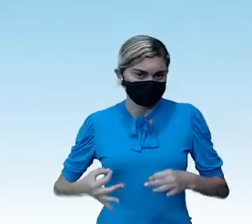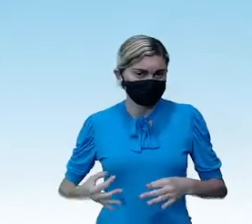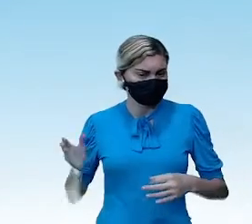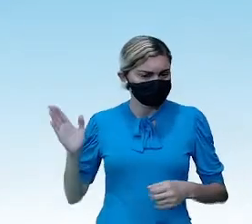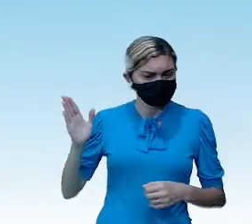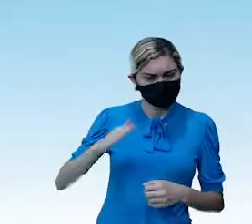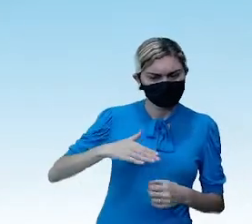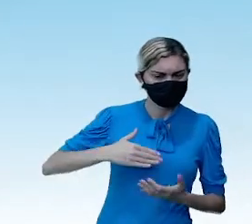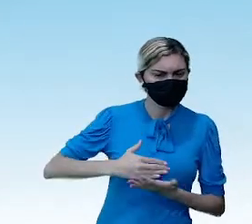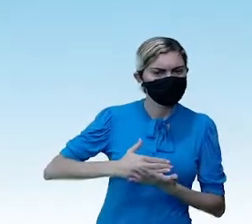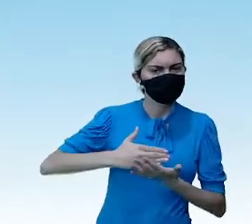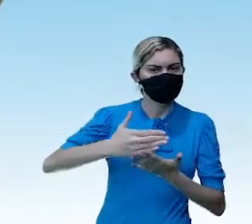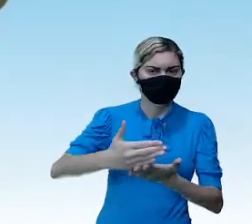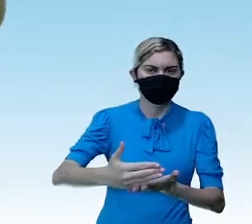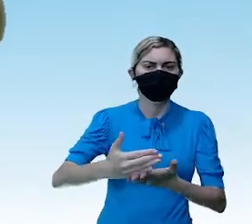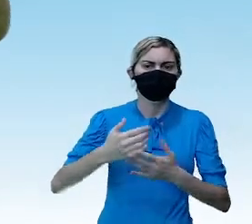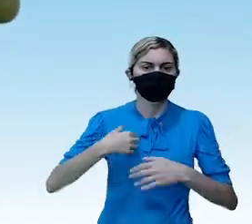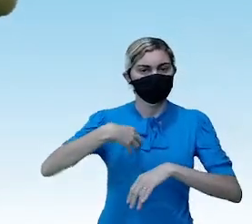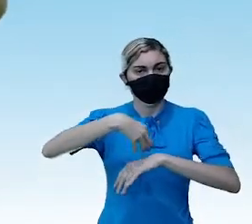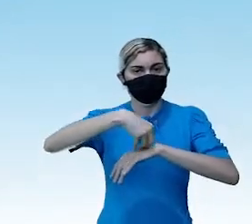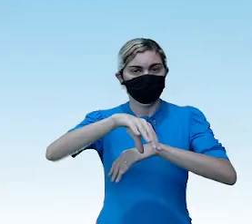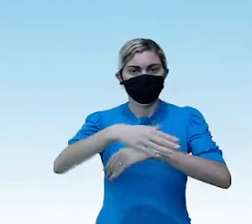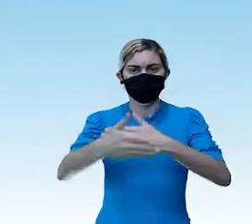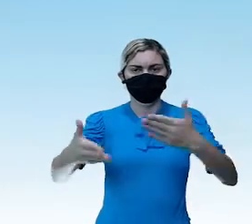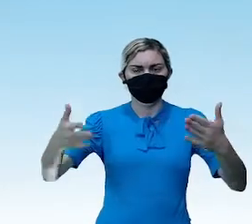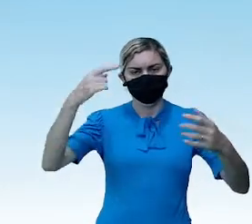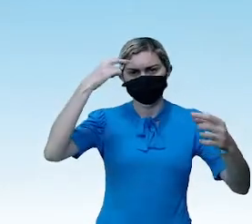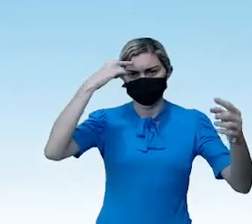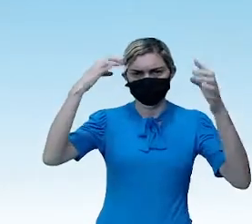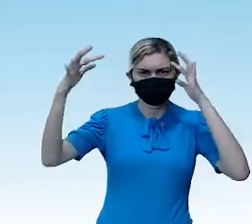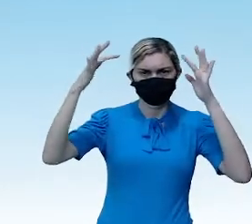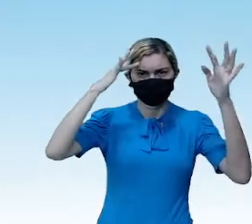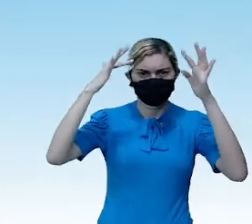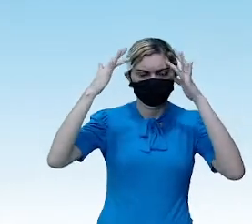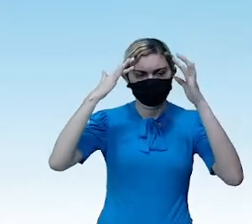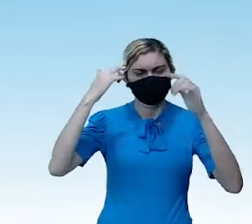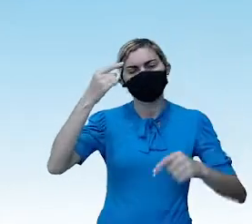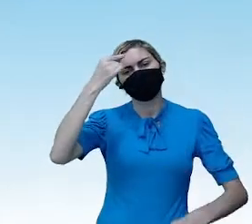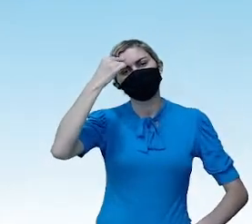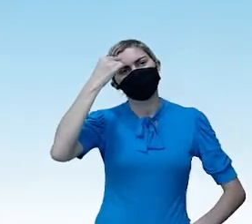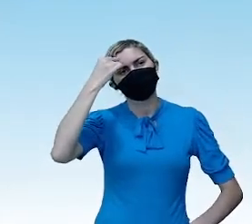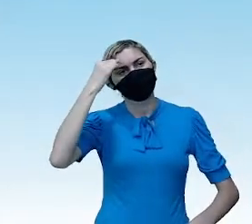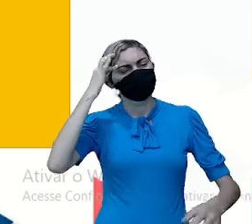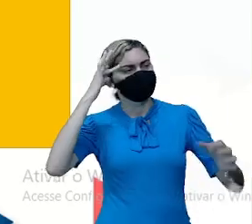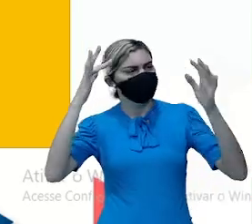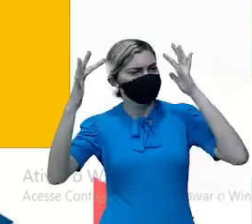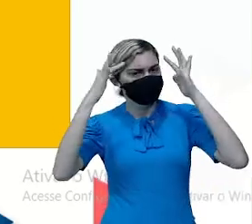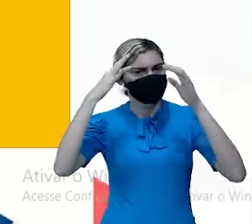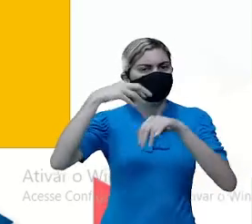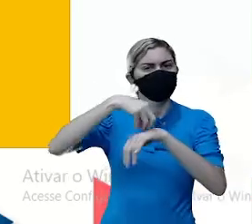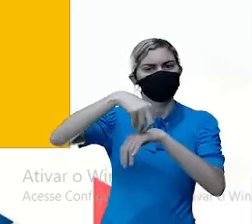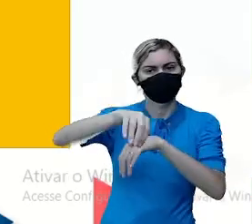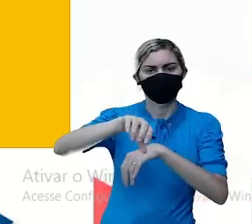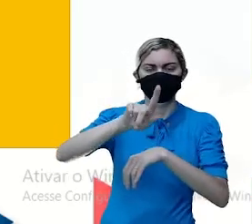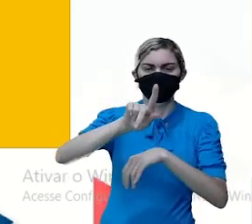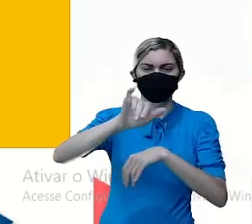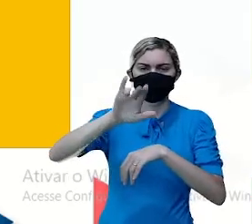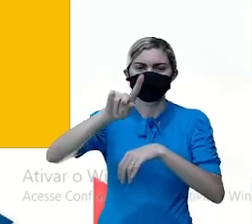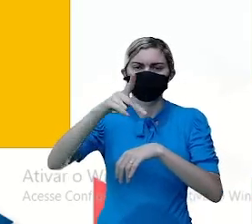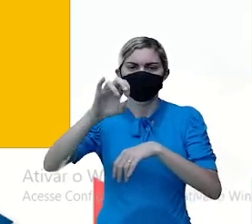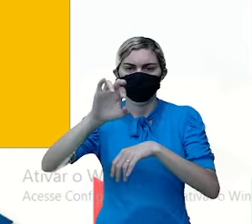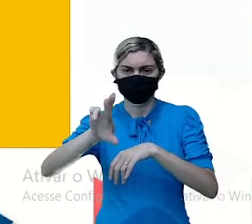vamos adiante aqui, trago para vocês um pensamento. Esse pensamento que nos trouxe foi Guilherme, aqui